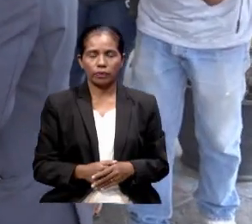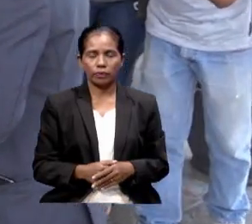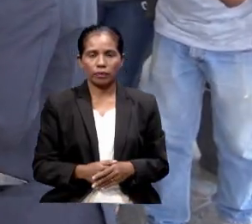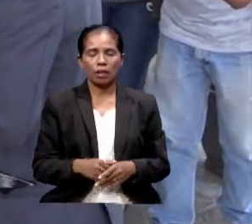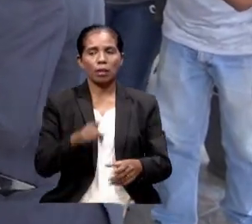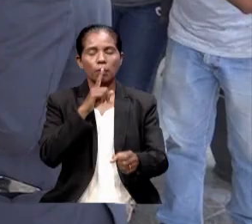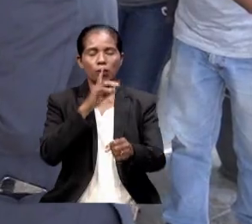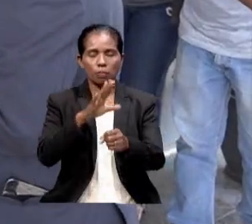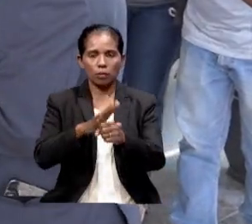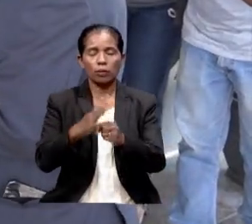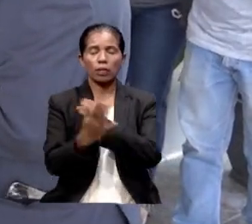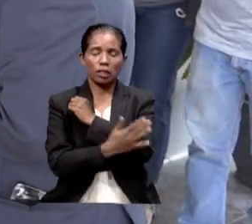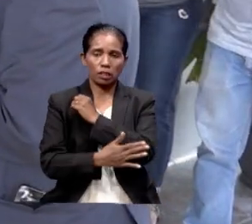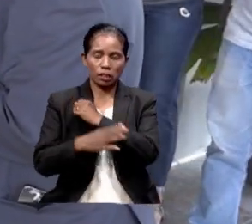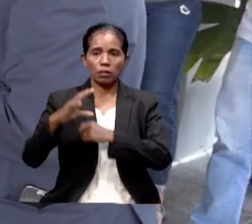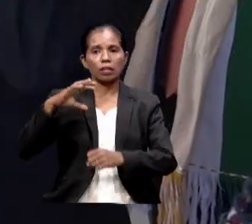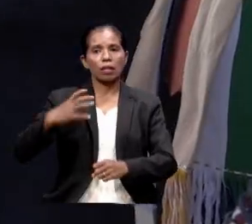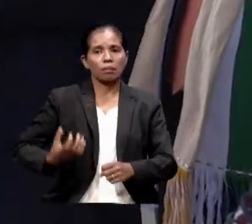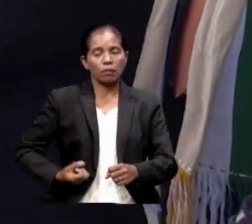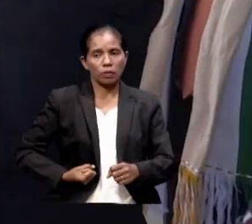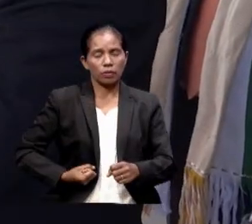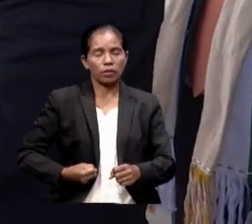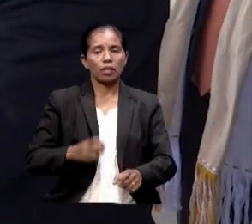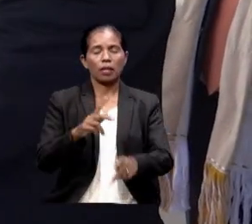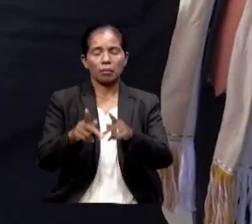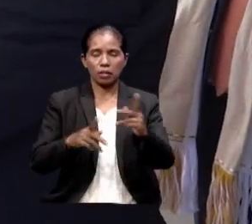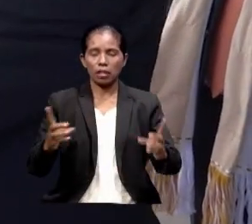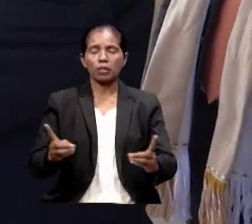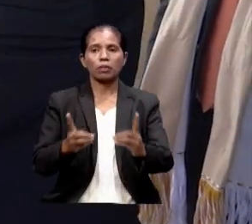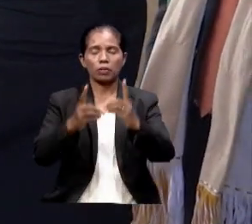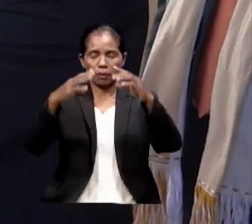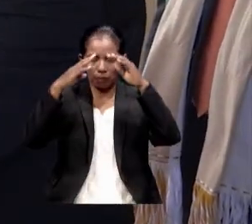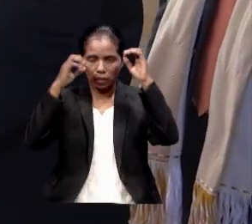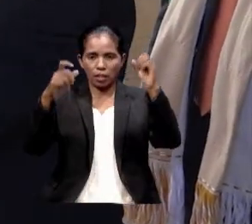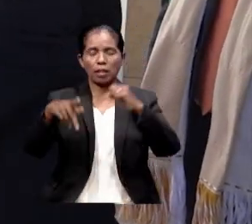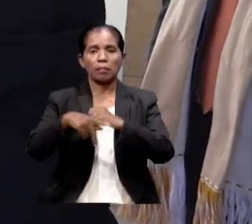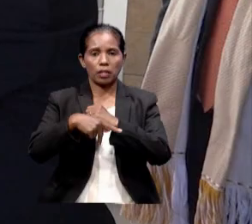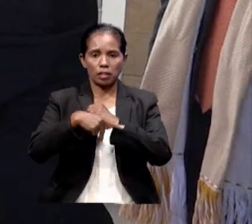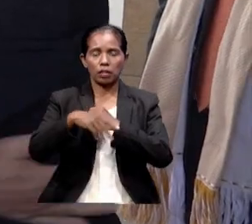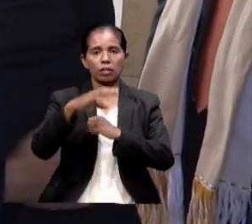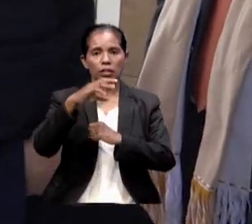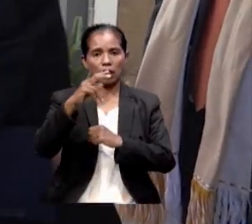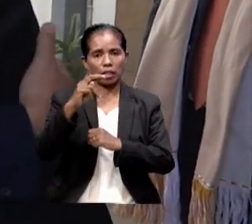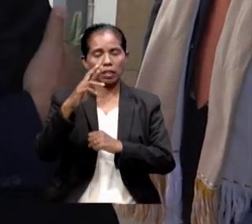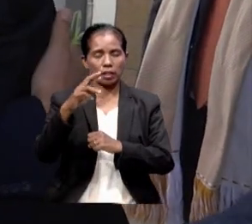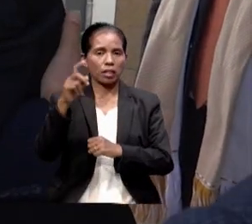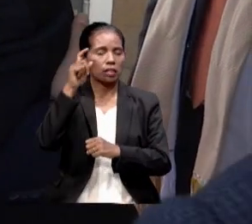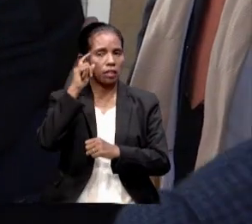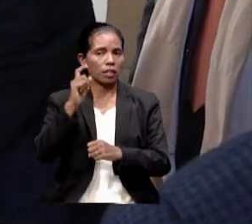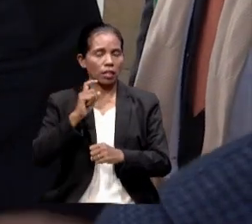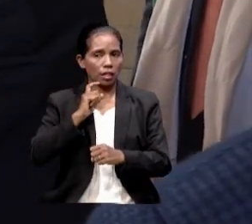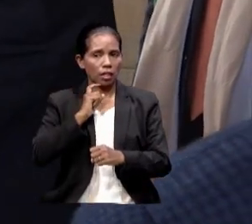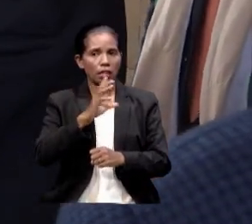Compromisso Camboja-Niang Nehato, banheira delegação na Incia, Hassoro Malo, o presidente do Partido CNRT, Kairala Sanano Guzmão,